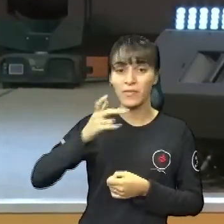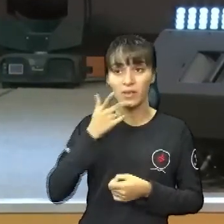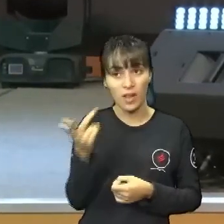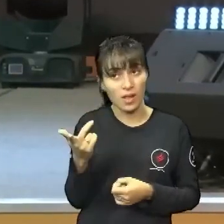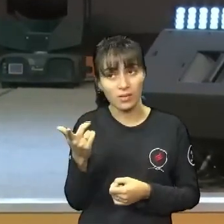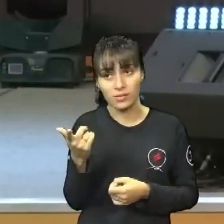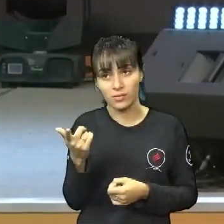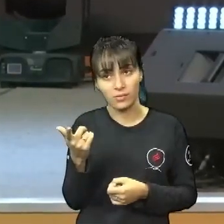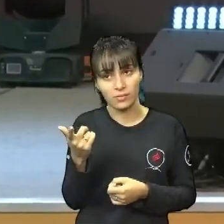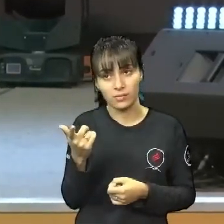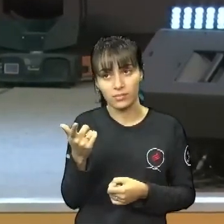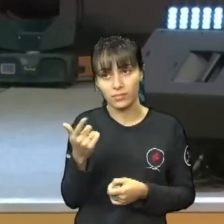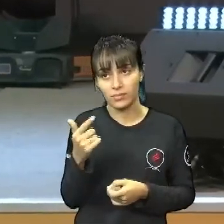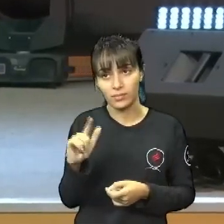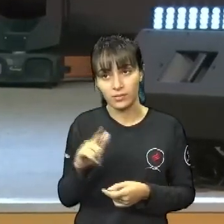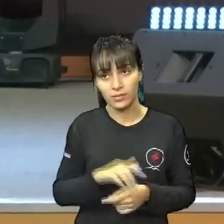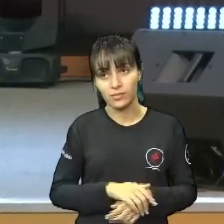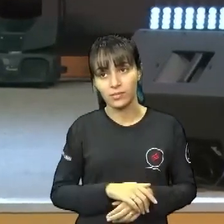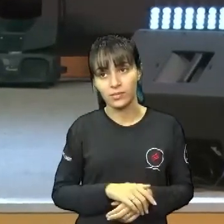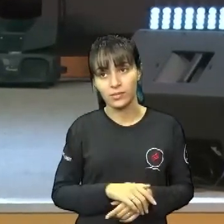nenhuma rapaz é quente